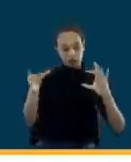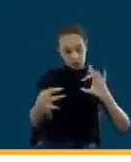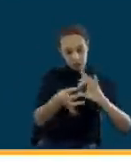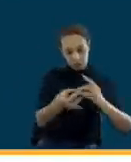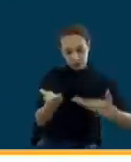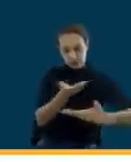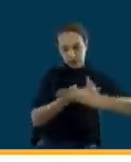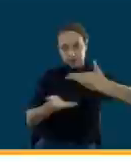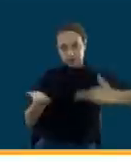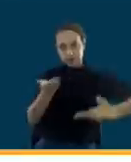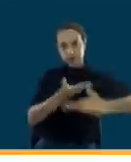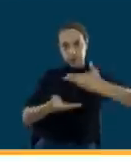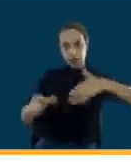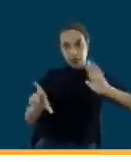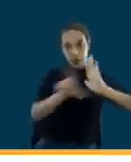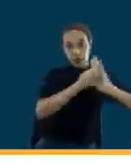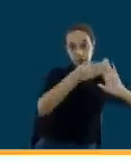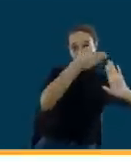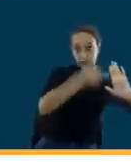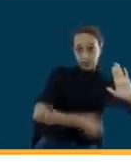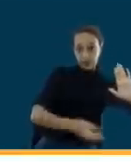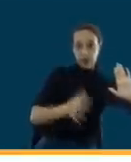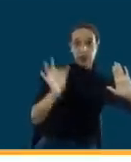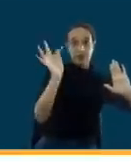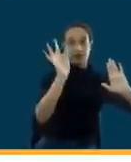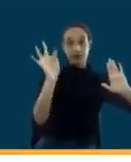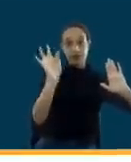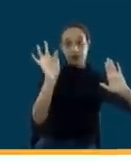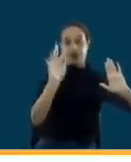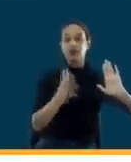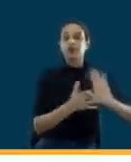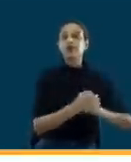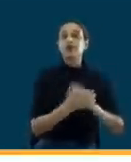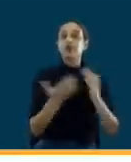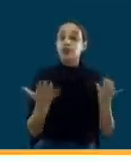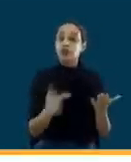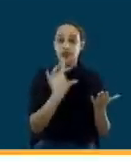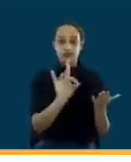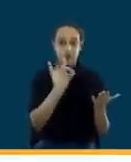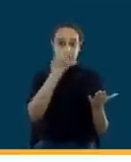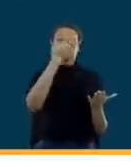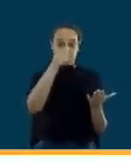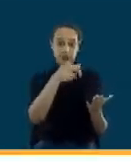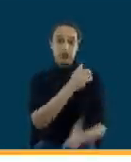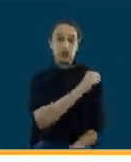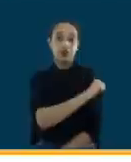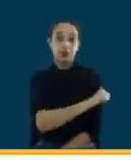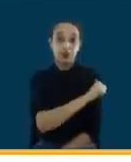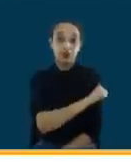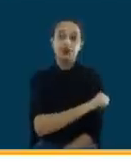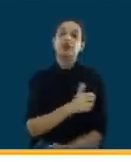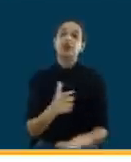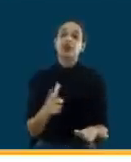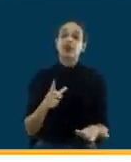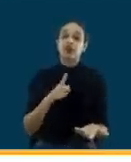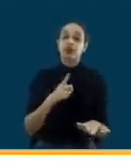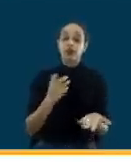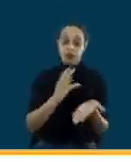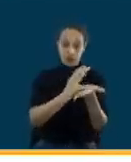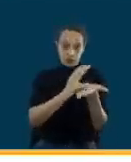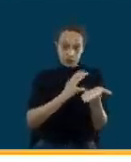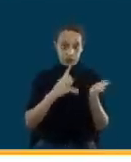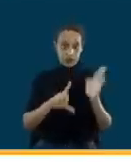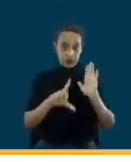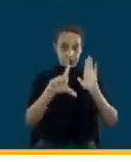federal. Eu quero destacar que no Estado do Rio de Janeiro nós teremos os recursos da lei federal, mas também